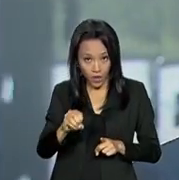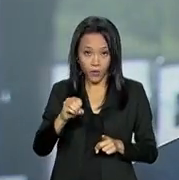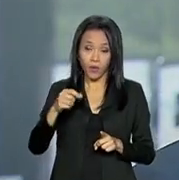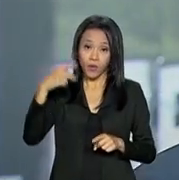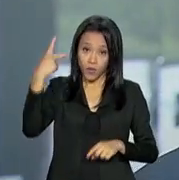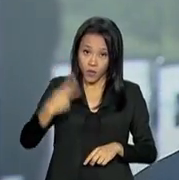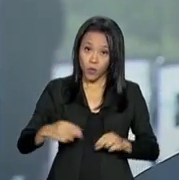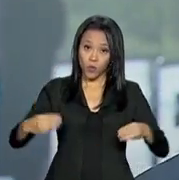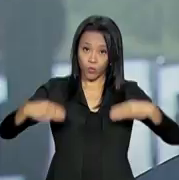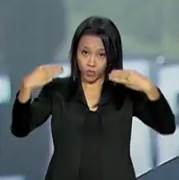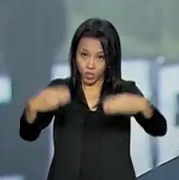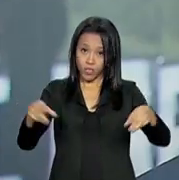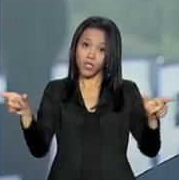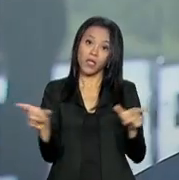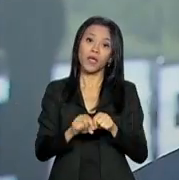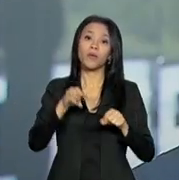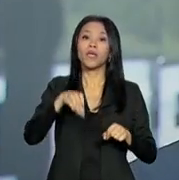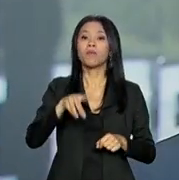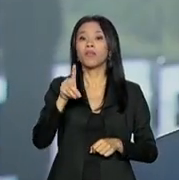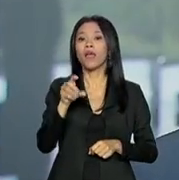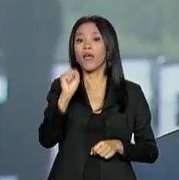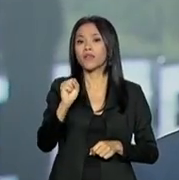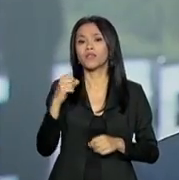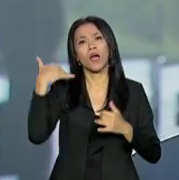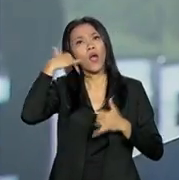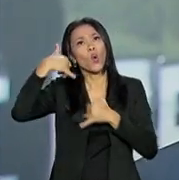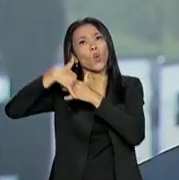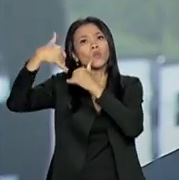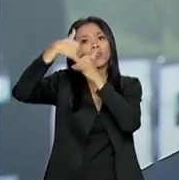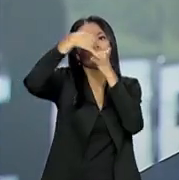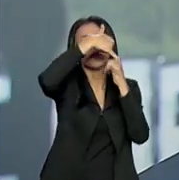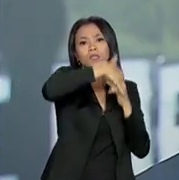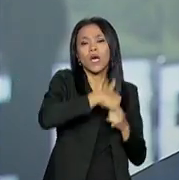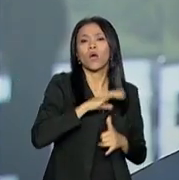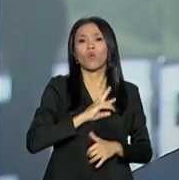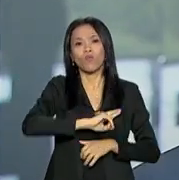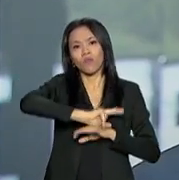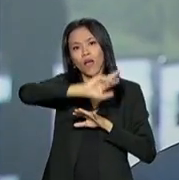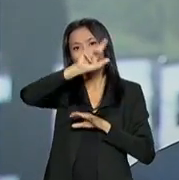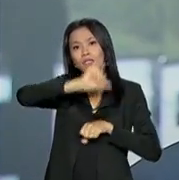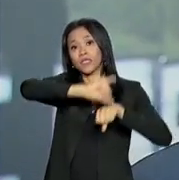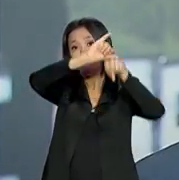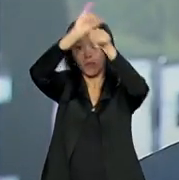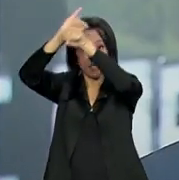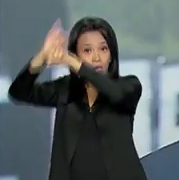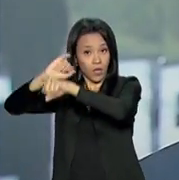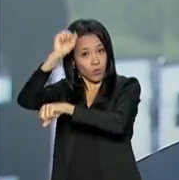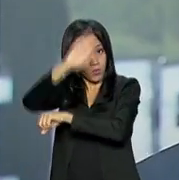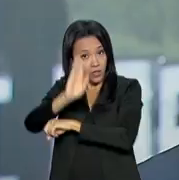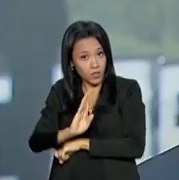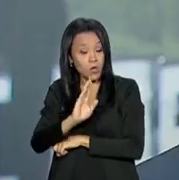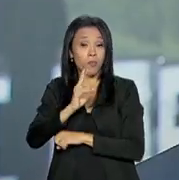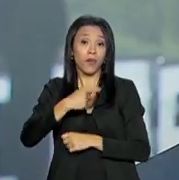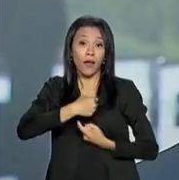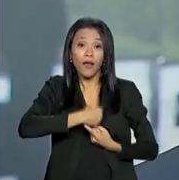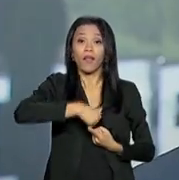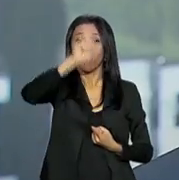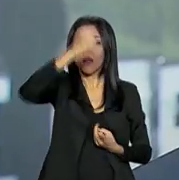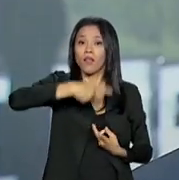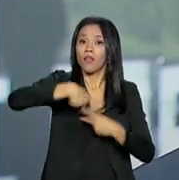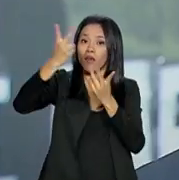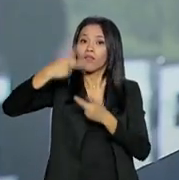está negociando com várias capitais do país a a transferência de cerca de mil novos imigrantes a que